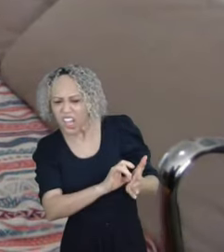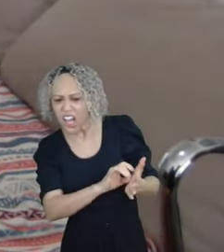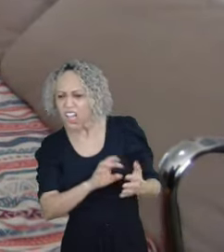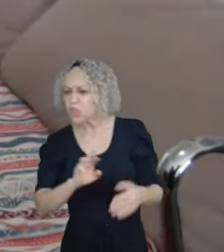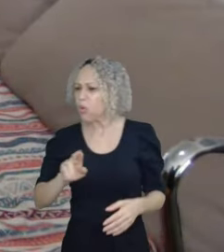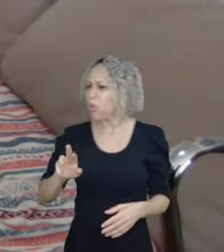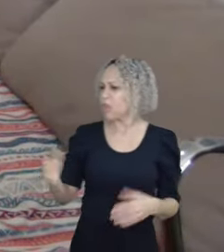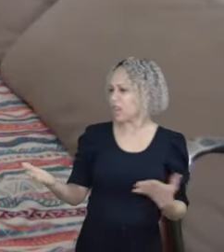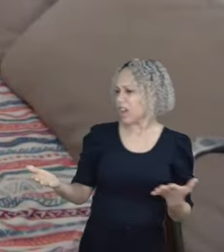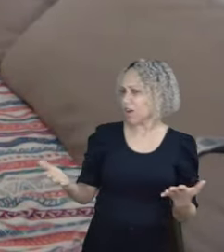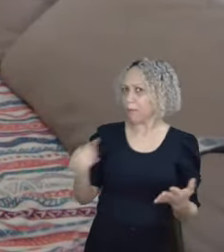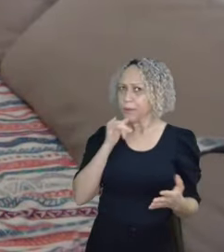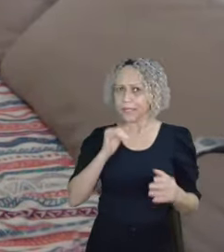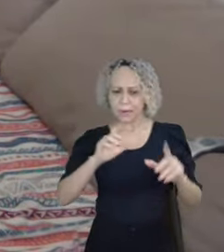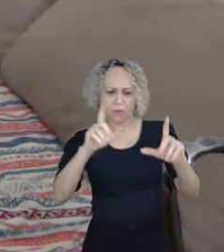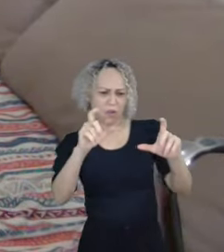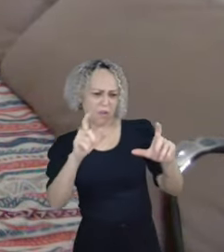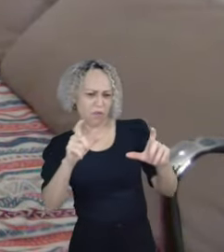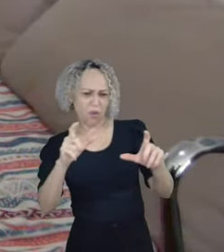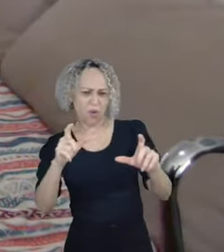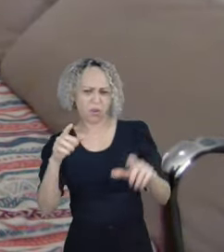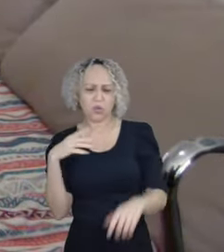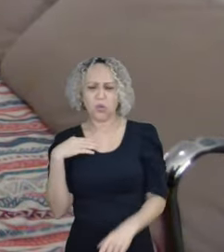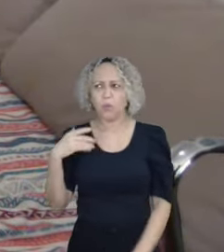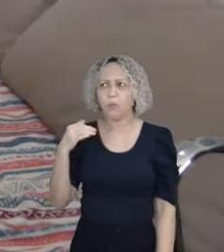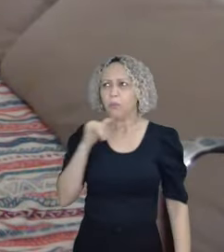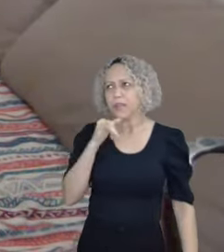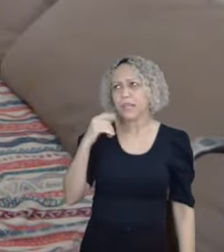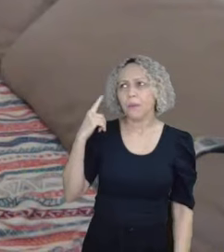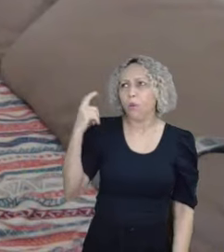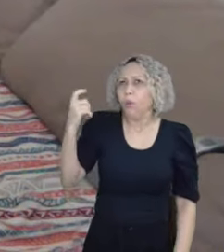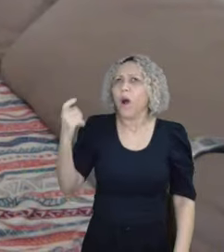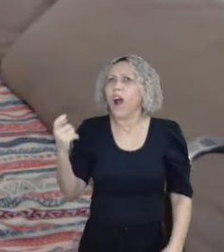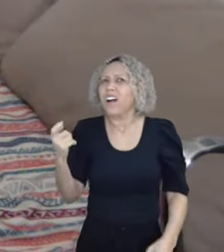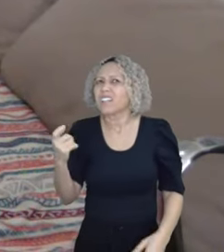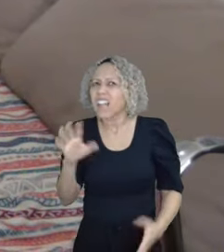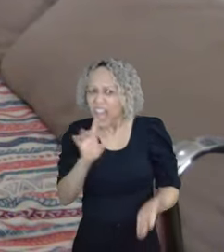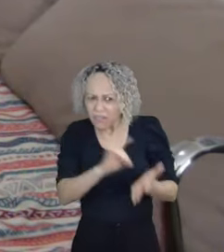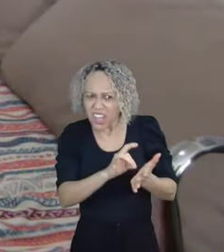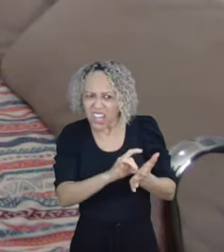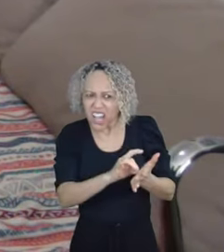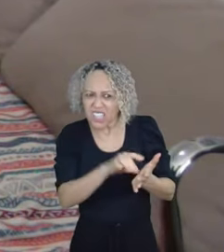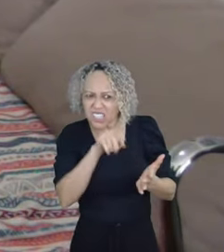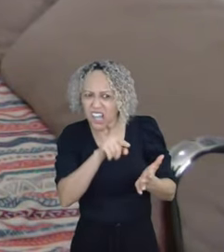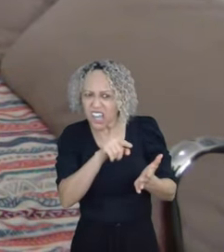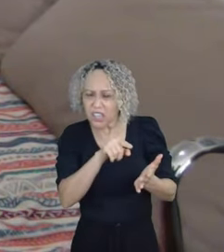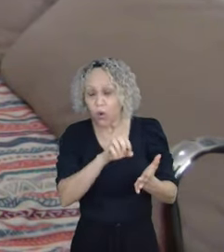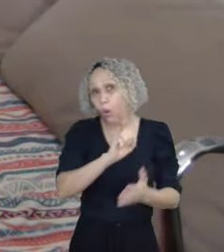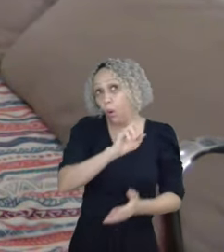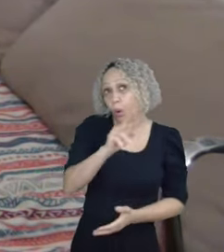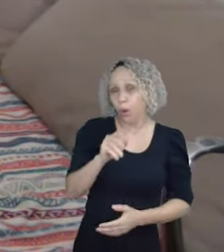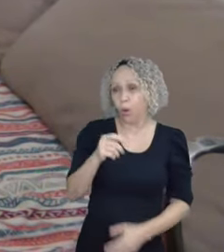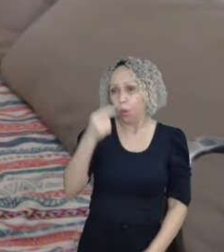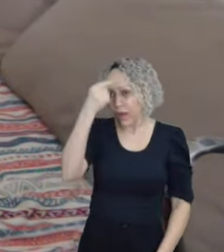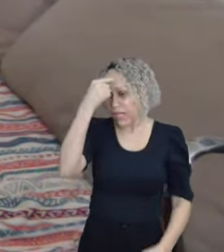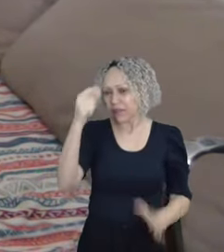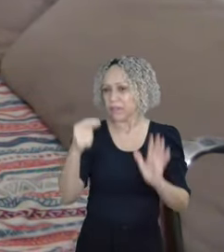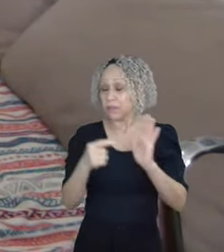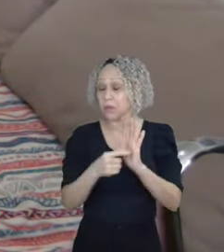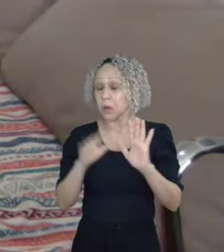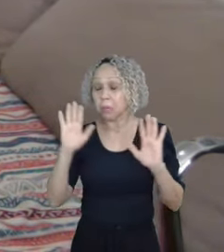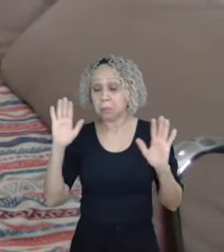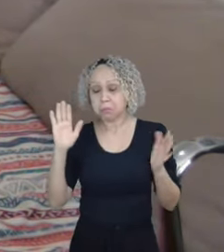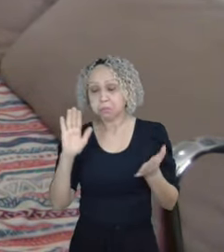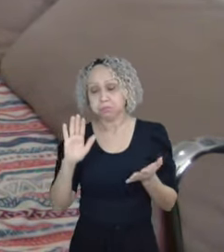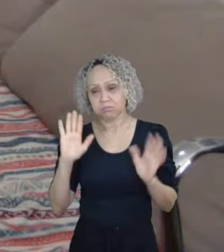foto ou de um áudio vazado. Então, nesse sentido, o Marco Civil da Internet de 2014, ele não está dando mais conta